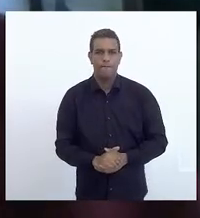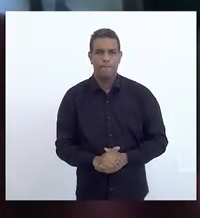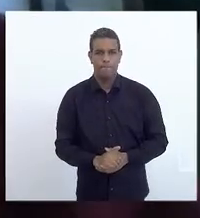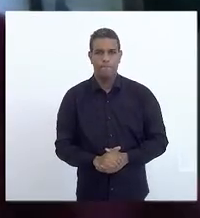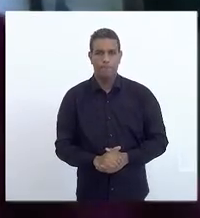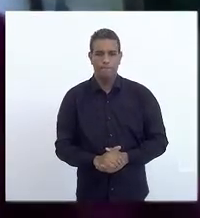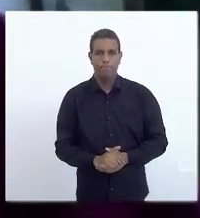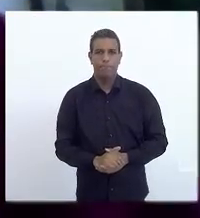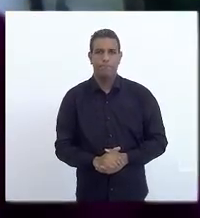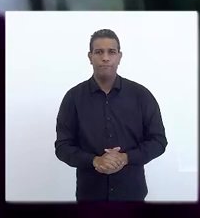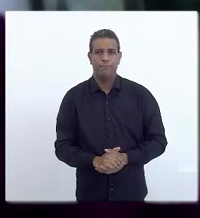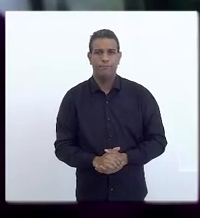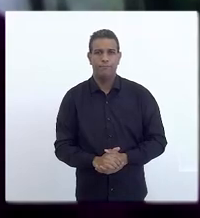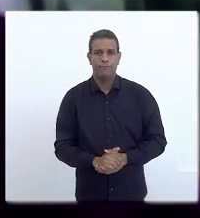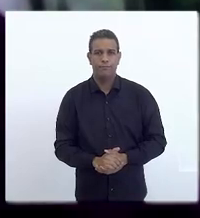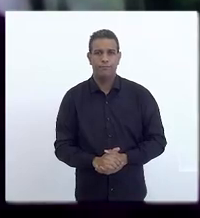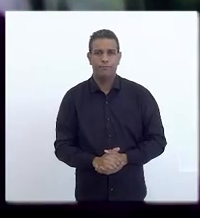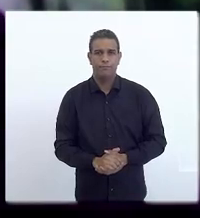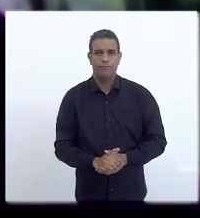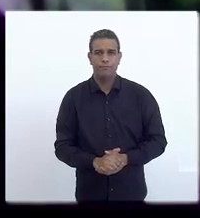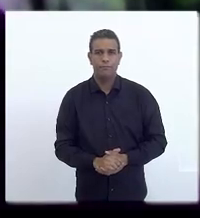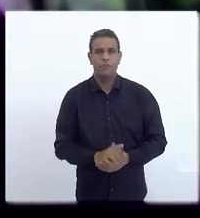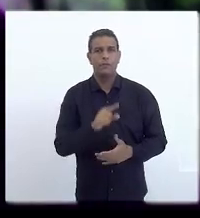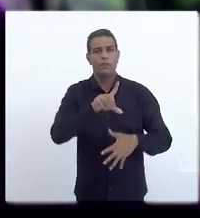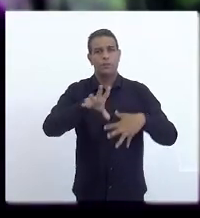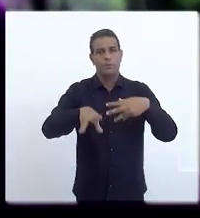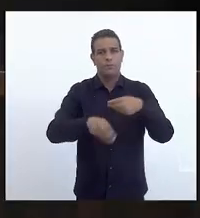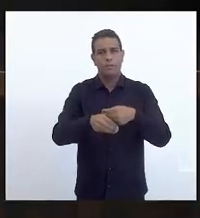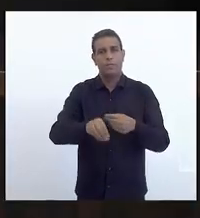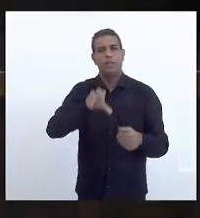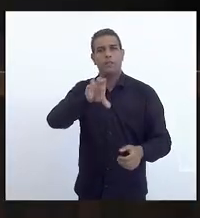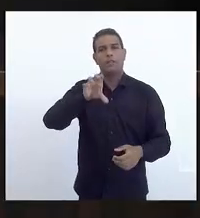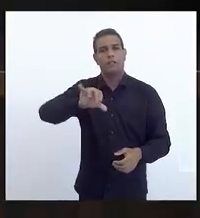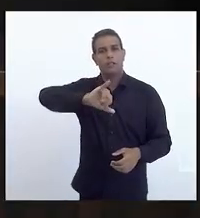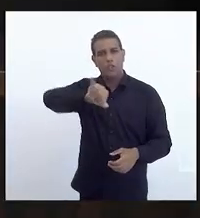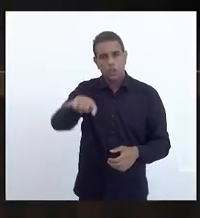Então, ele acata as emendas da CCJ,